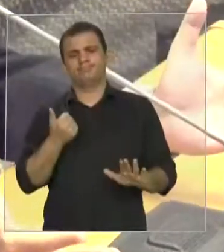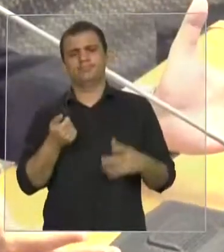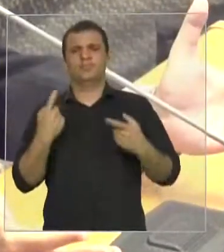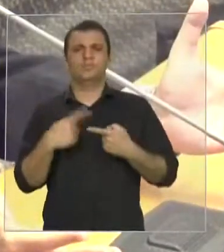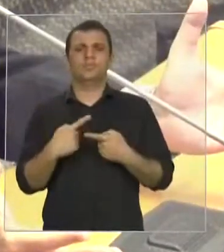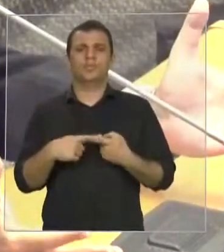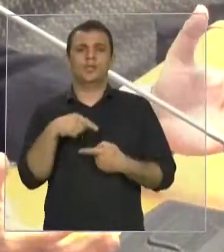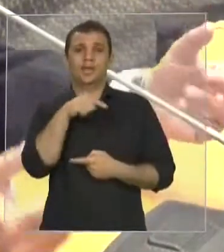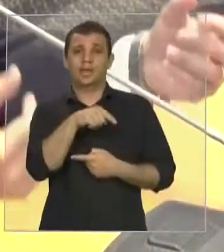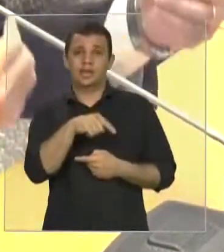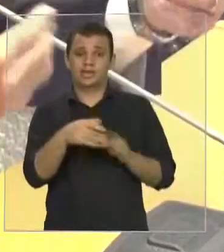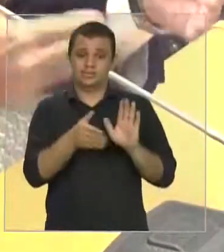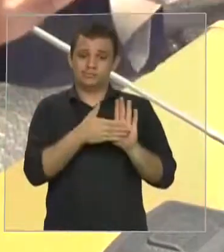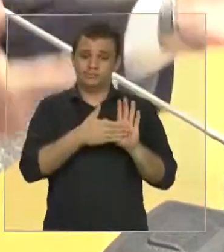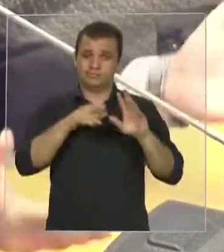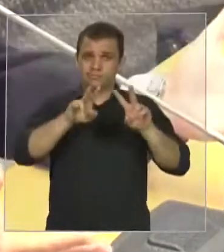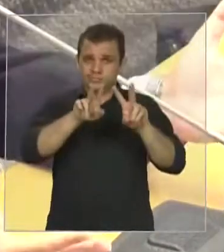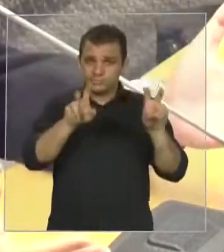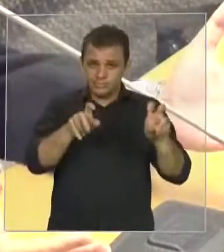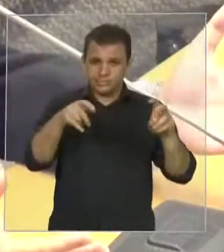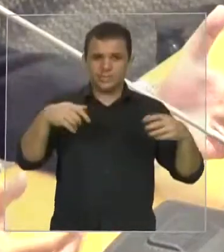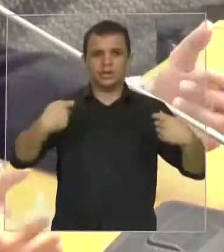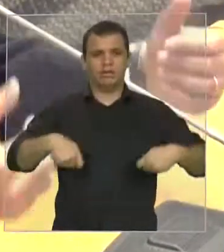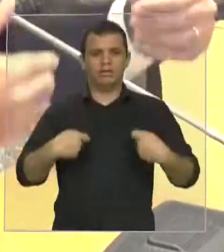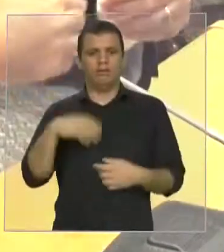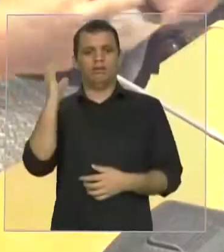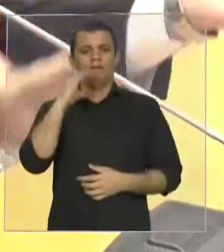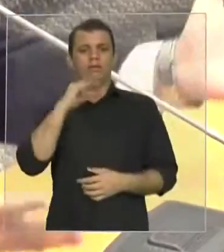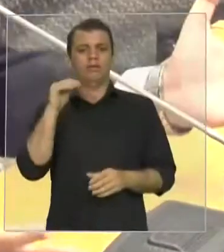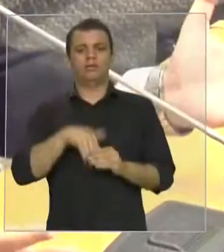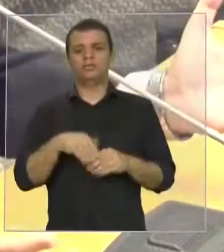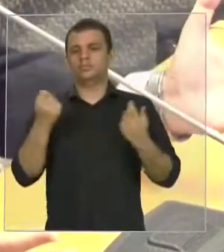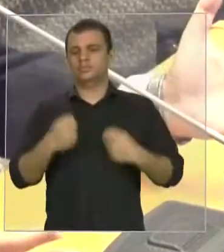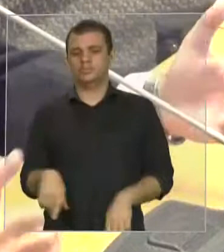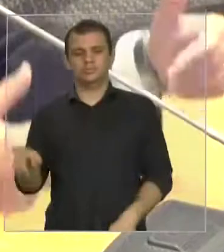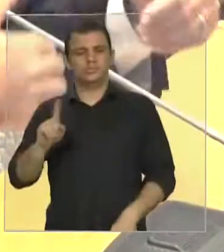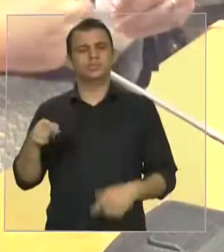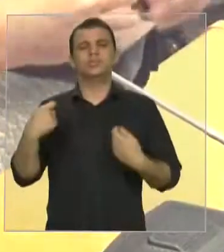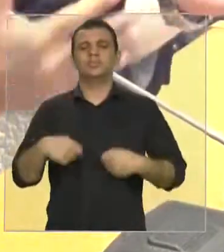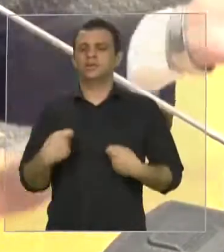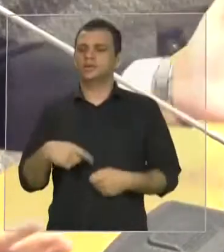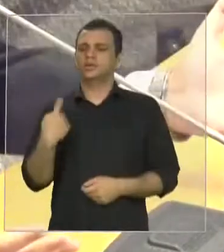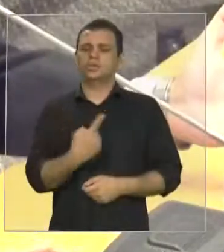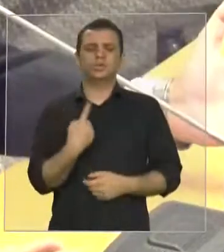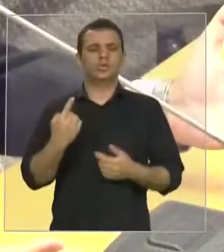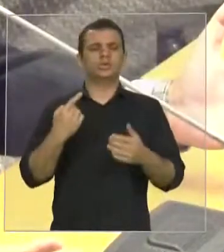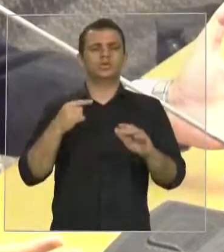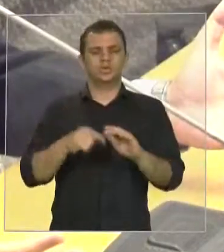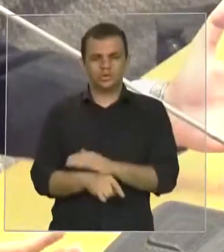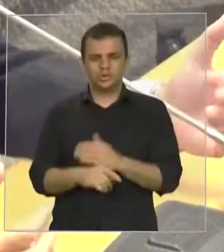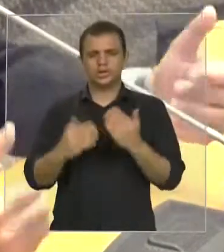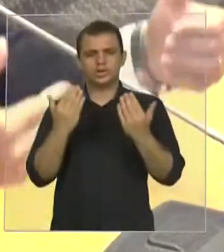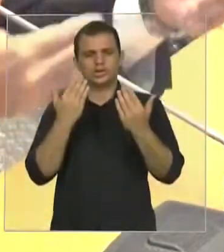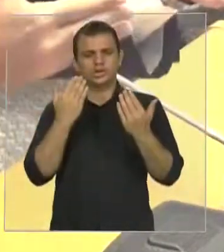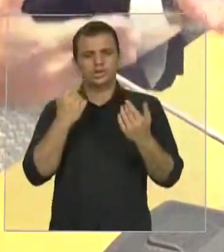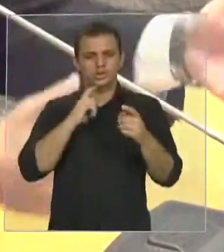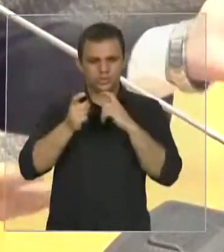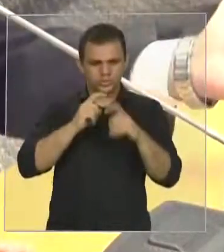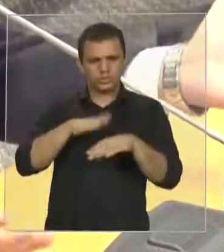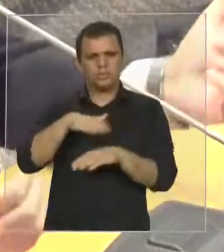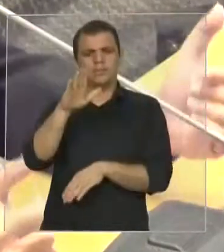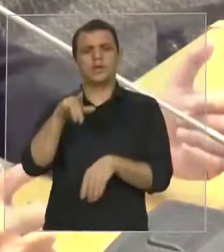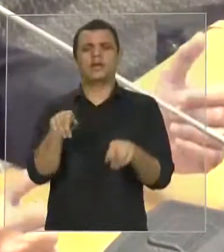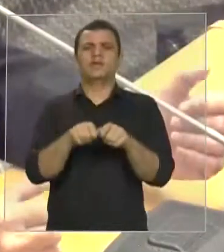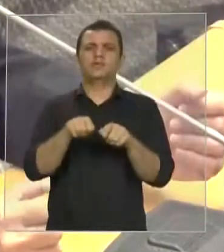ser votada. Eu acho que é um assunto que tem que ser tratado, ampliar o debate, fazer mais audiências públicas e também ver